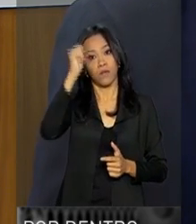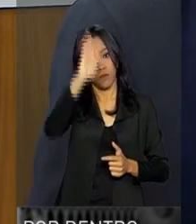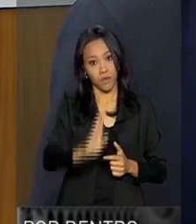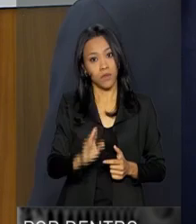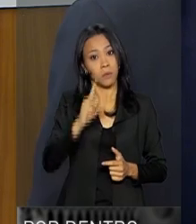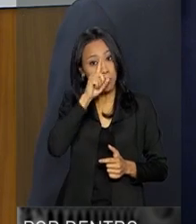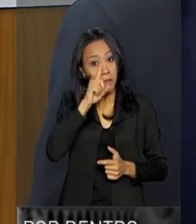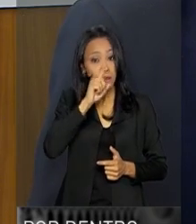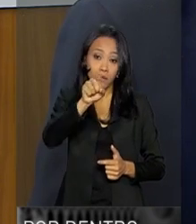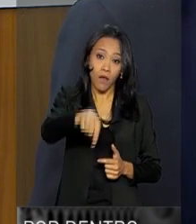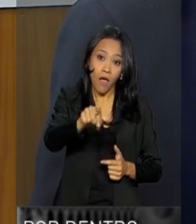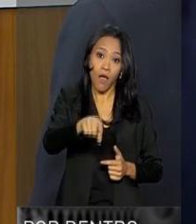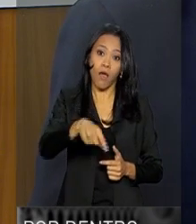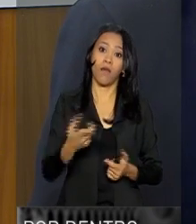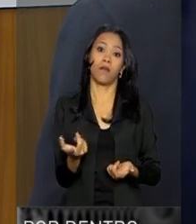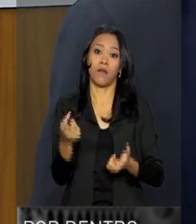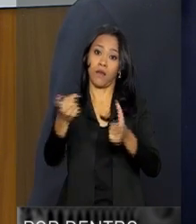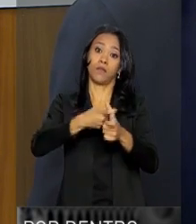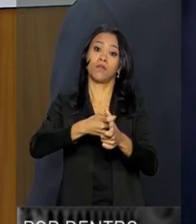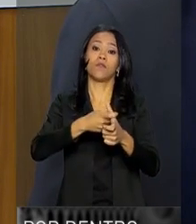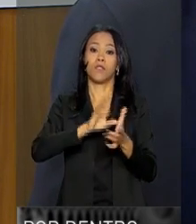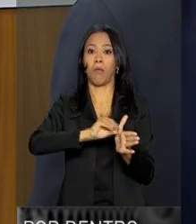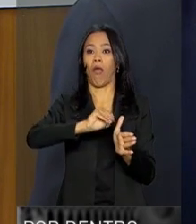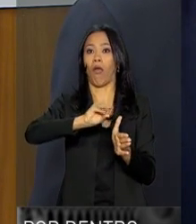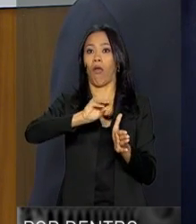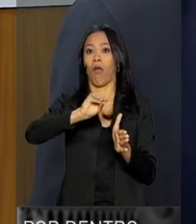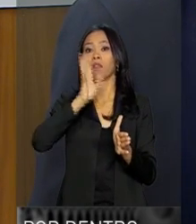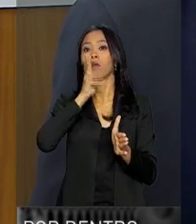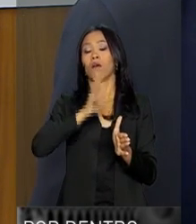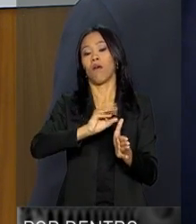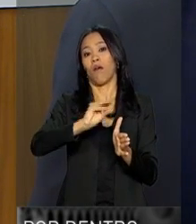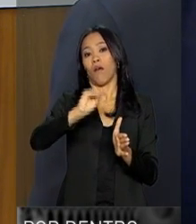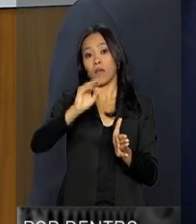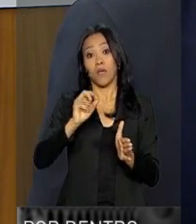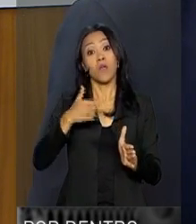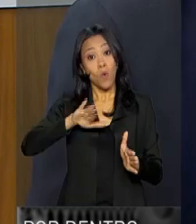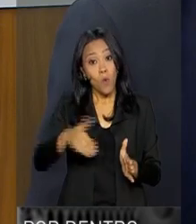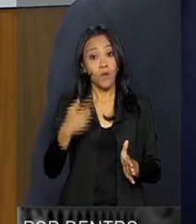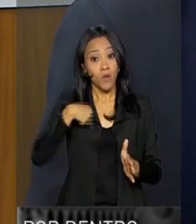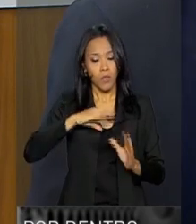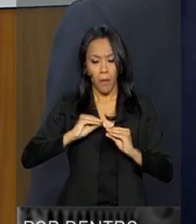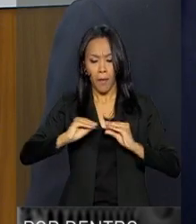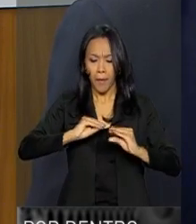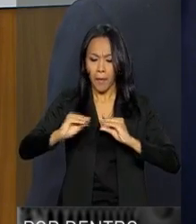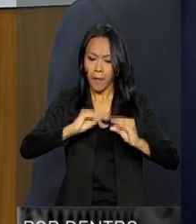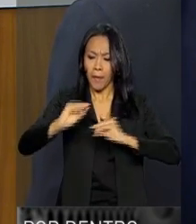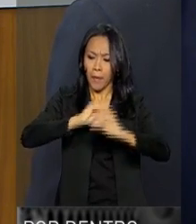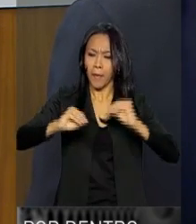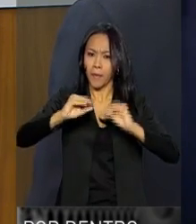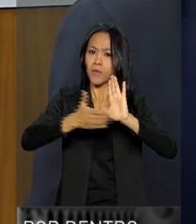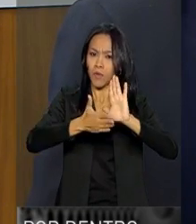é a consolidação das contas públicas à medida que nós avançamos nessa nesta matéria não há a menor dúvida